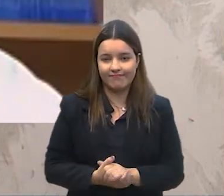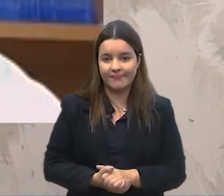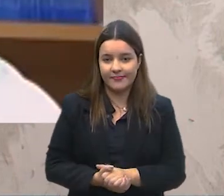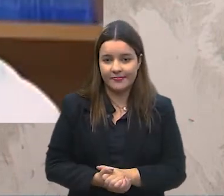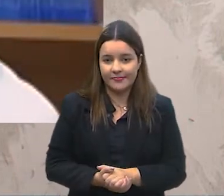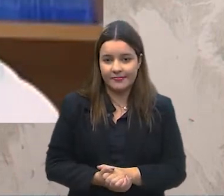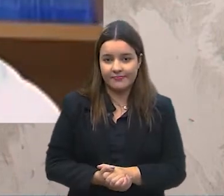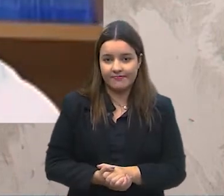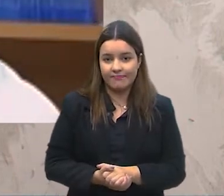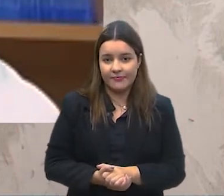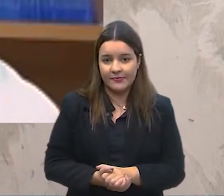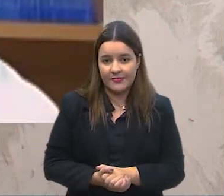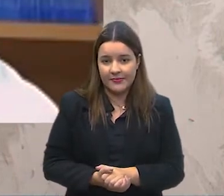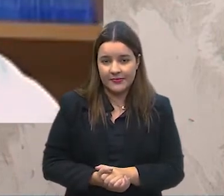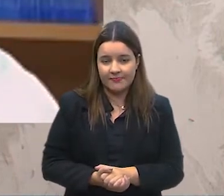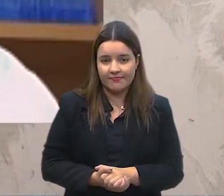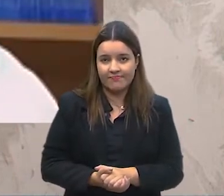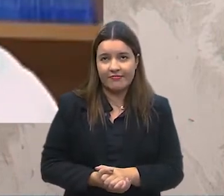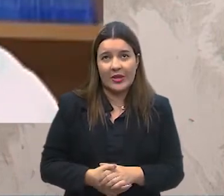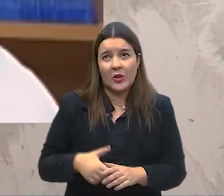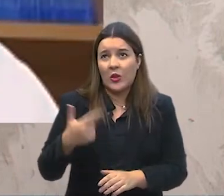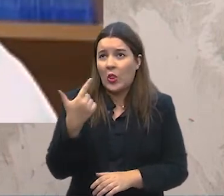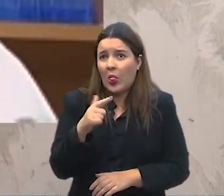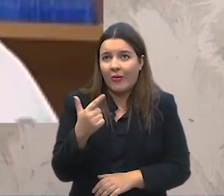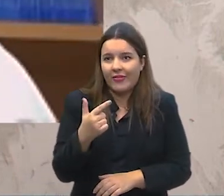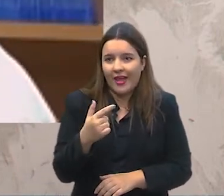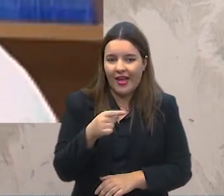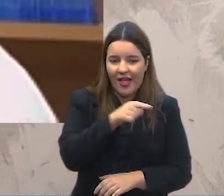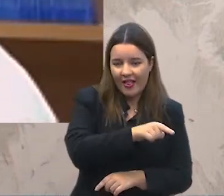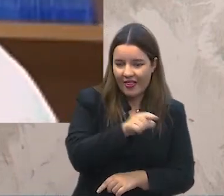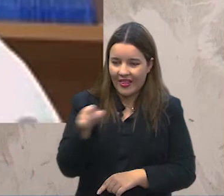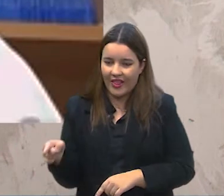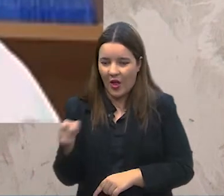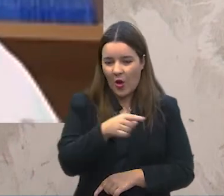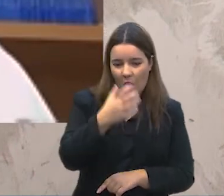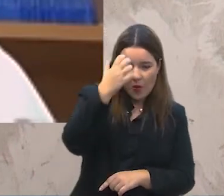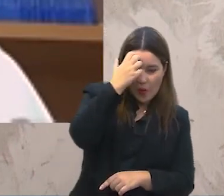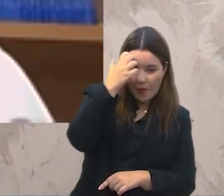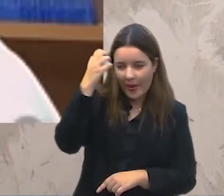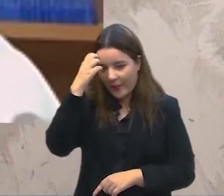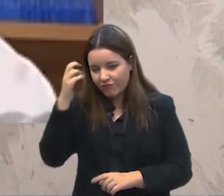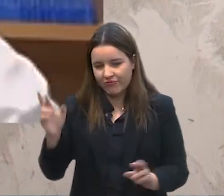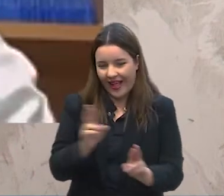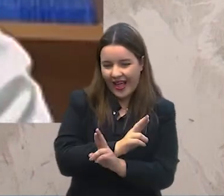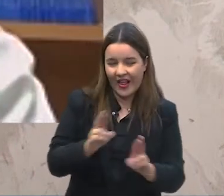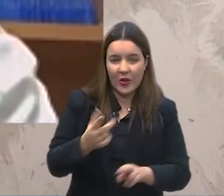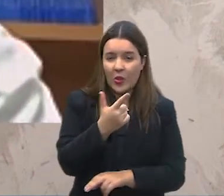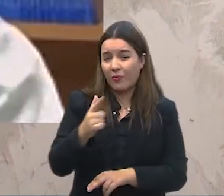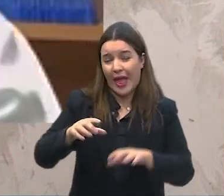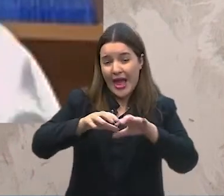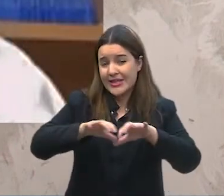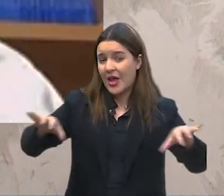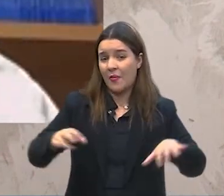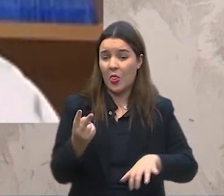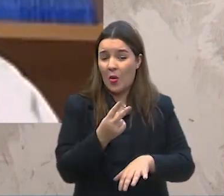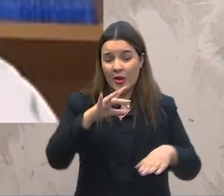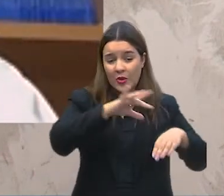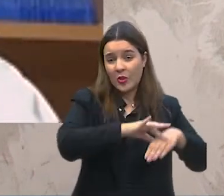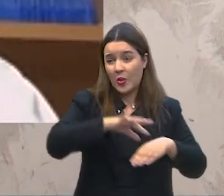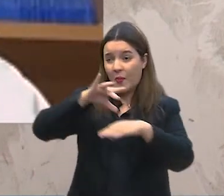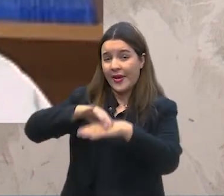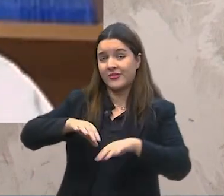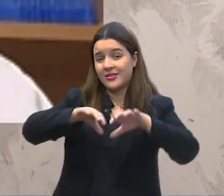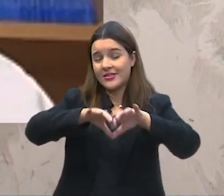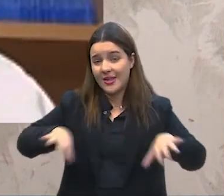benigna. Isso, não existe uma relação direta entre a doença benigna da próstata e o risco de ter câncer na